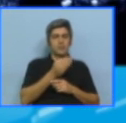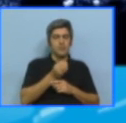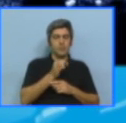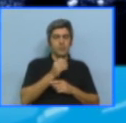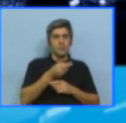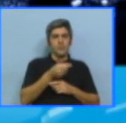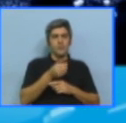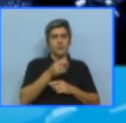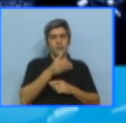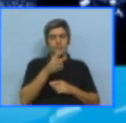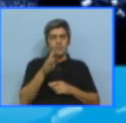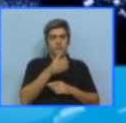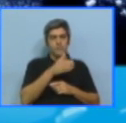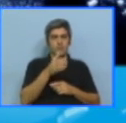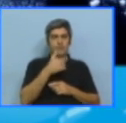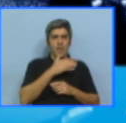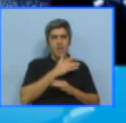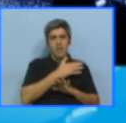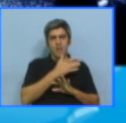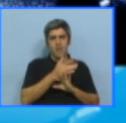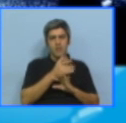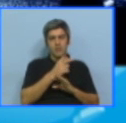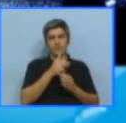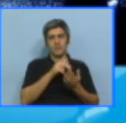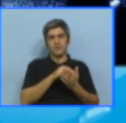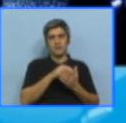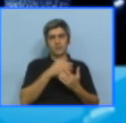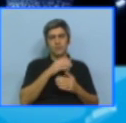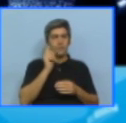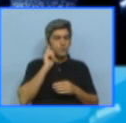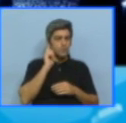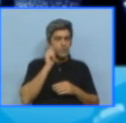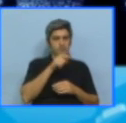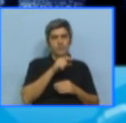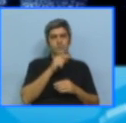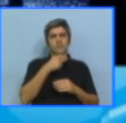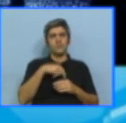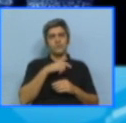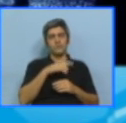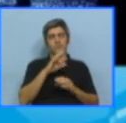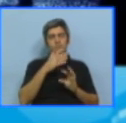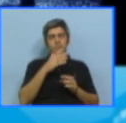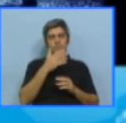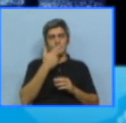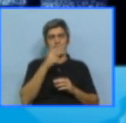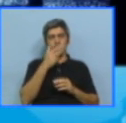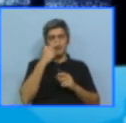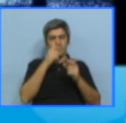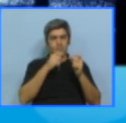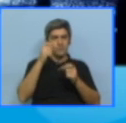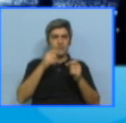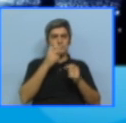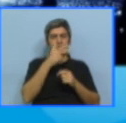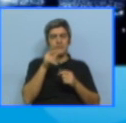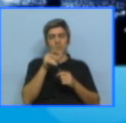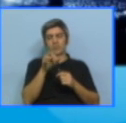90, ainda temos, uma presença muito significativa, porque nós somos cerca de 100 e